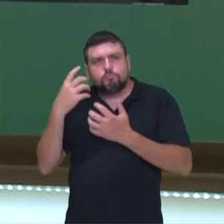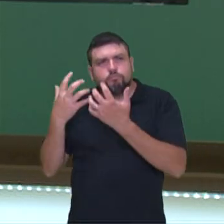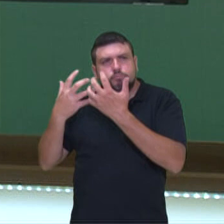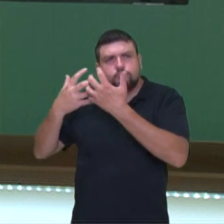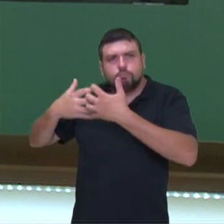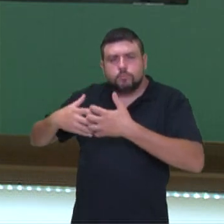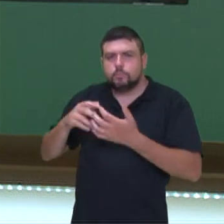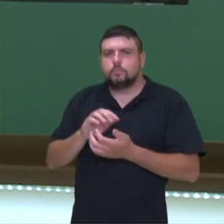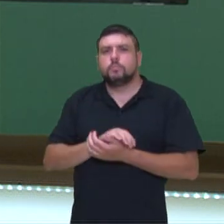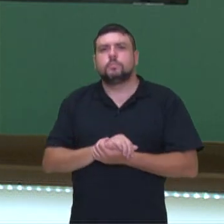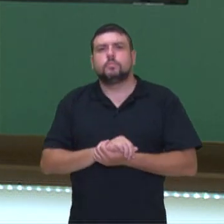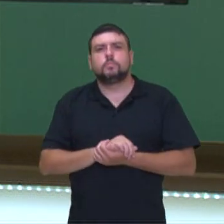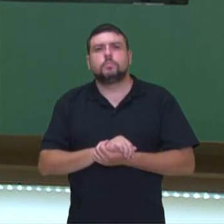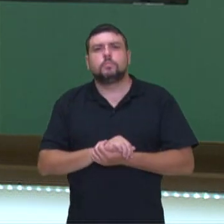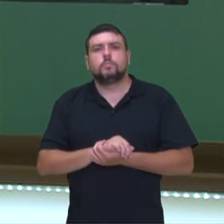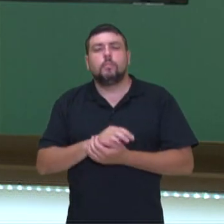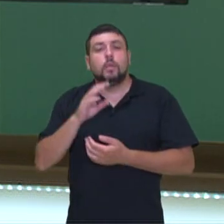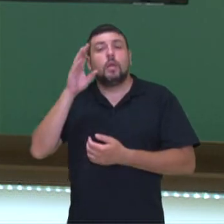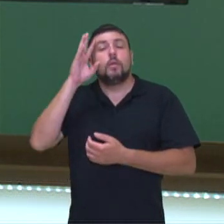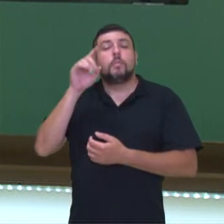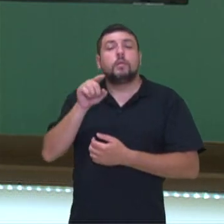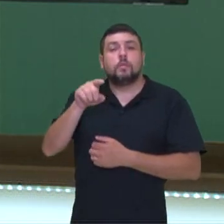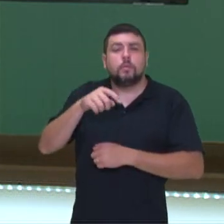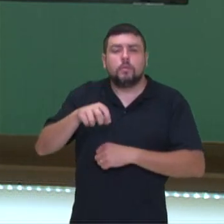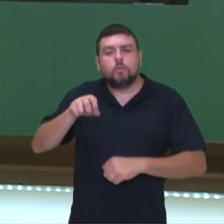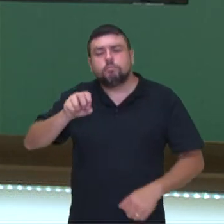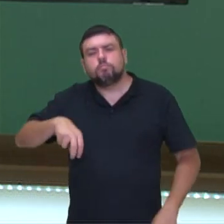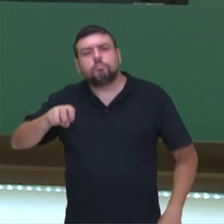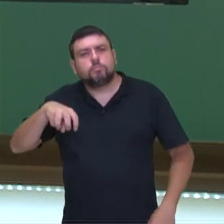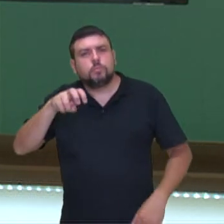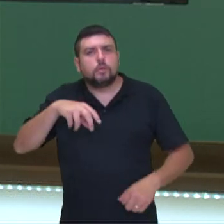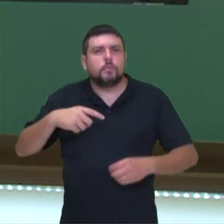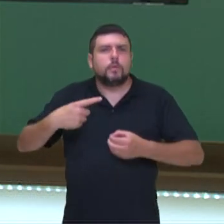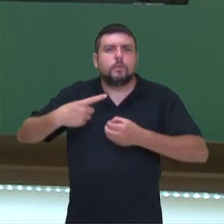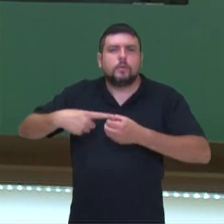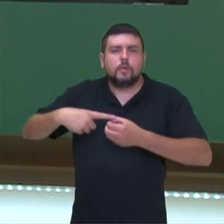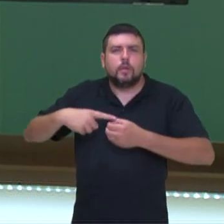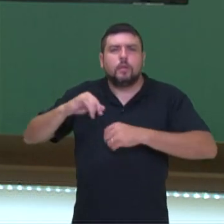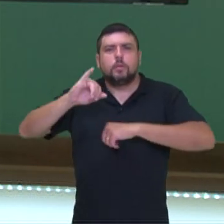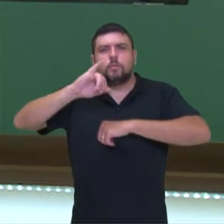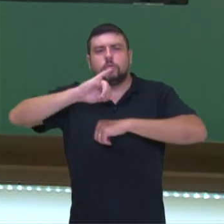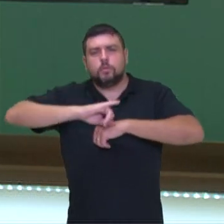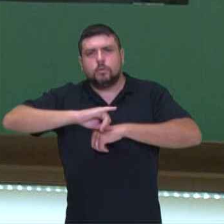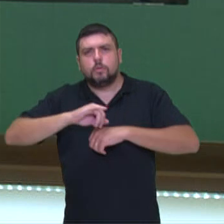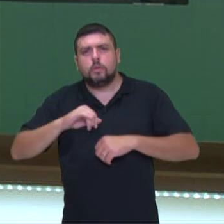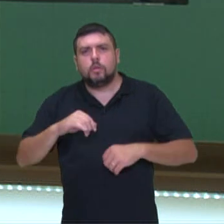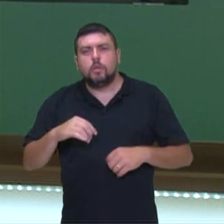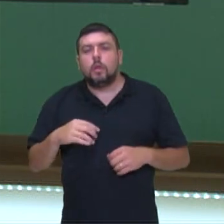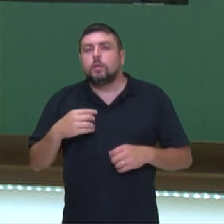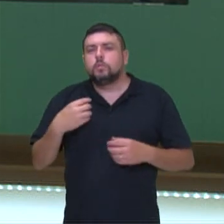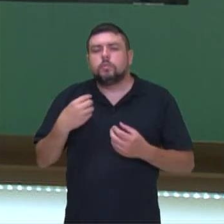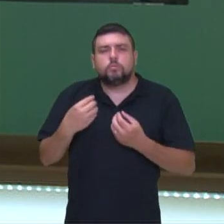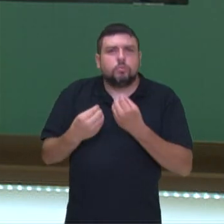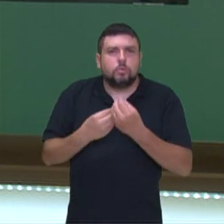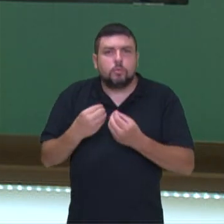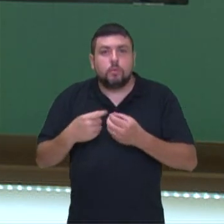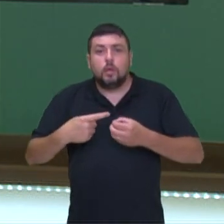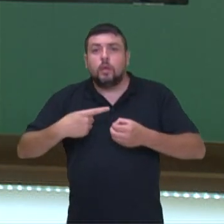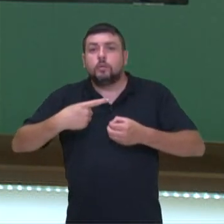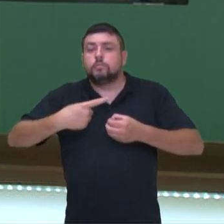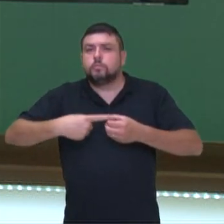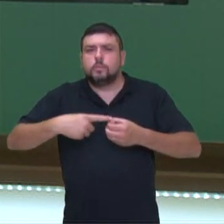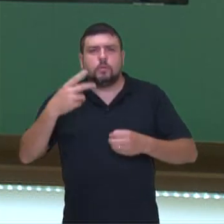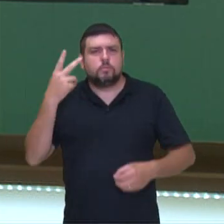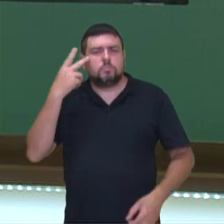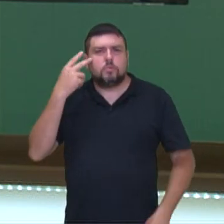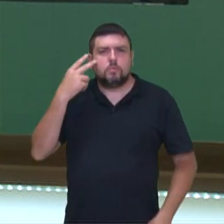imagine você está andando pela cidade, pelo centro de uma cidade, ela é a característica de uma cidade grande,